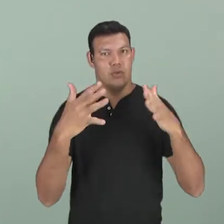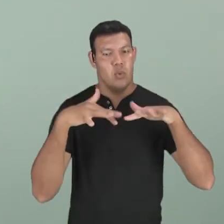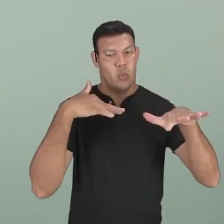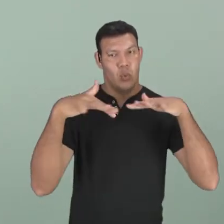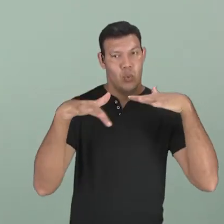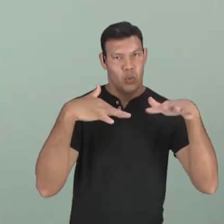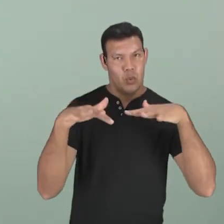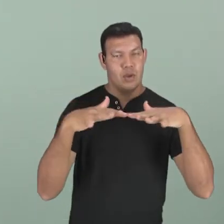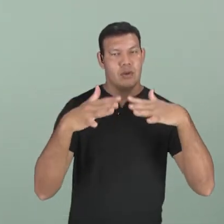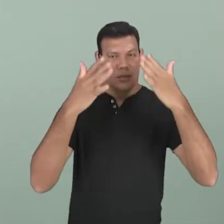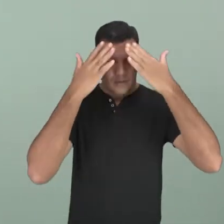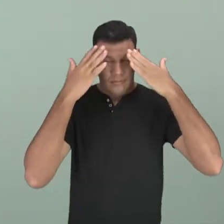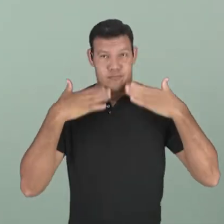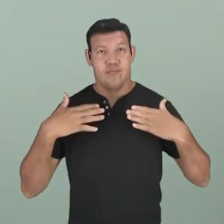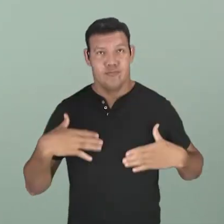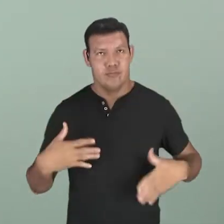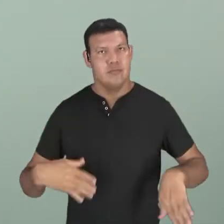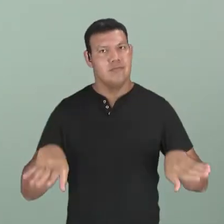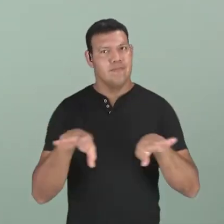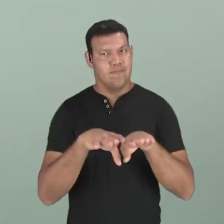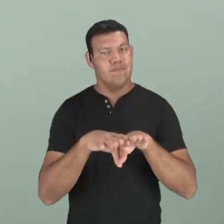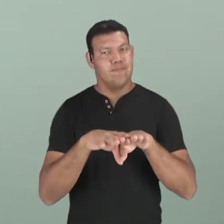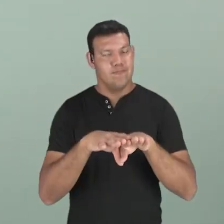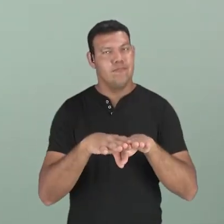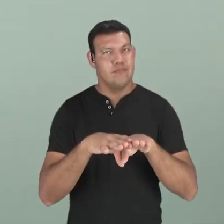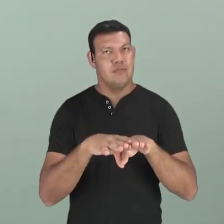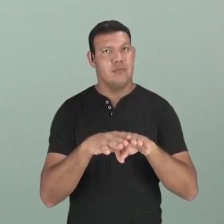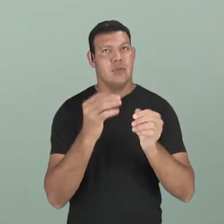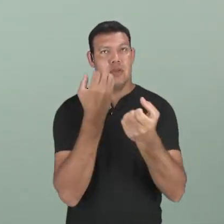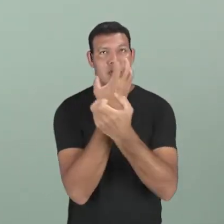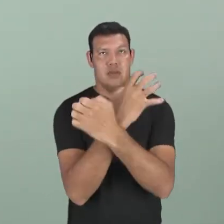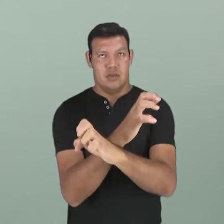constituído pelo sistema muscular e o esquelético. Vamos lá?